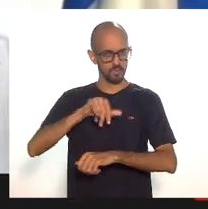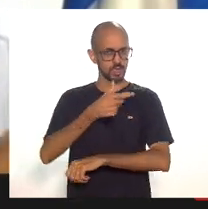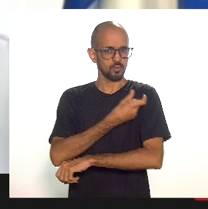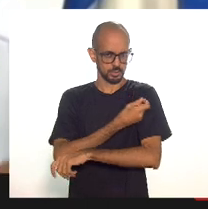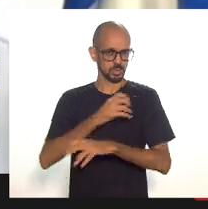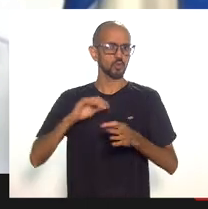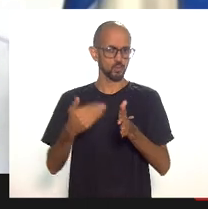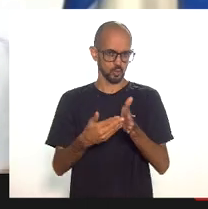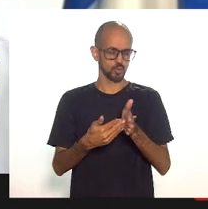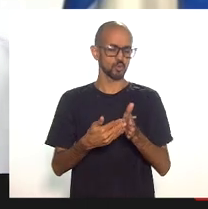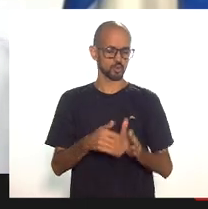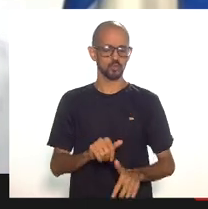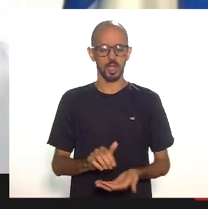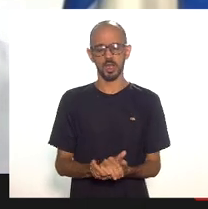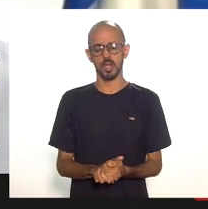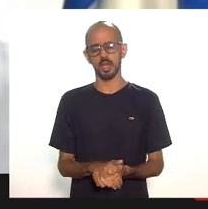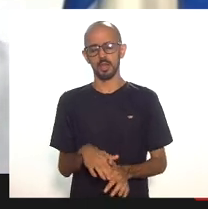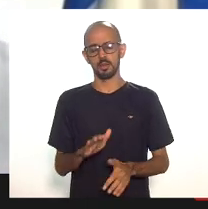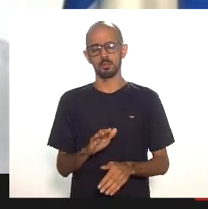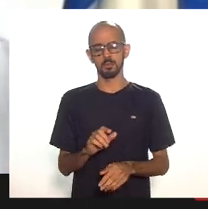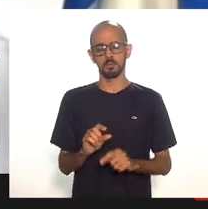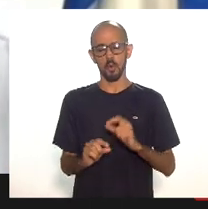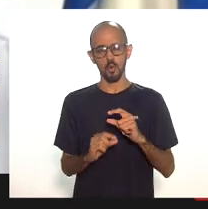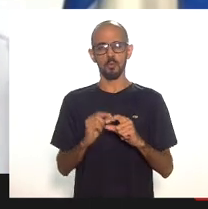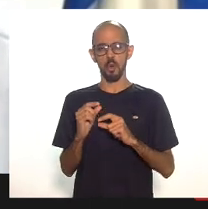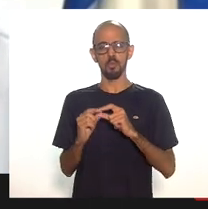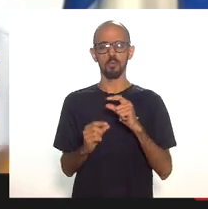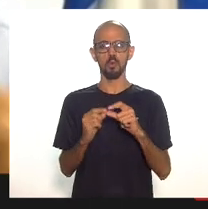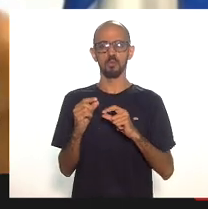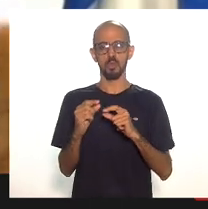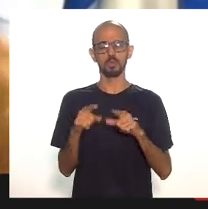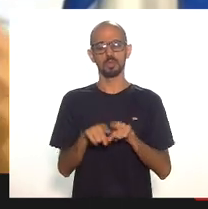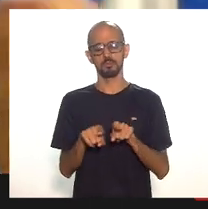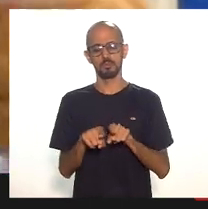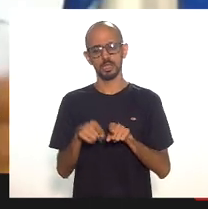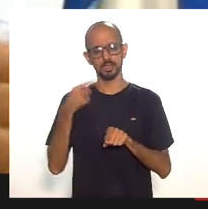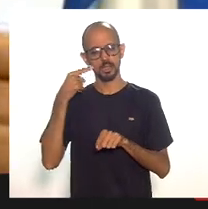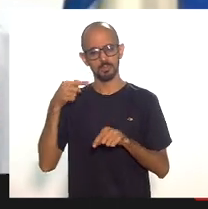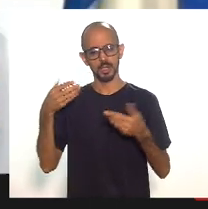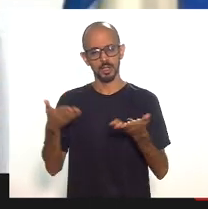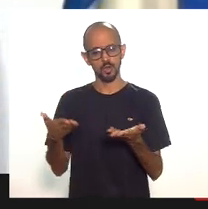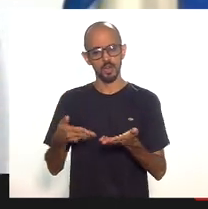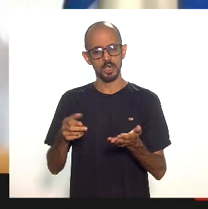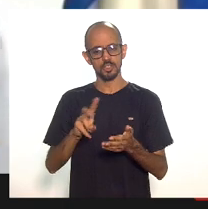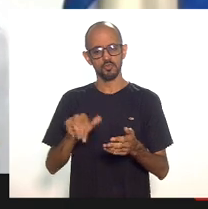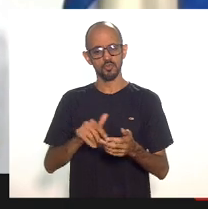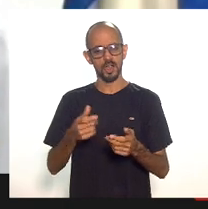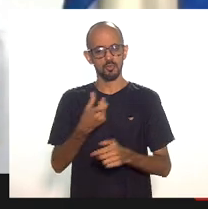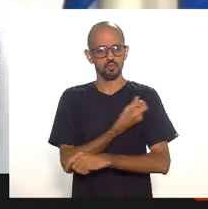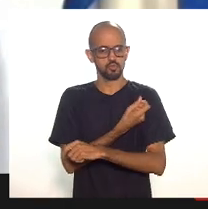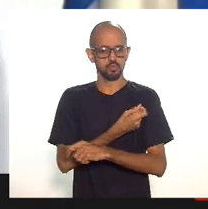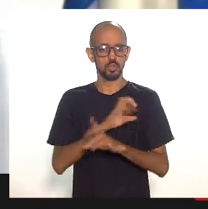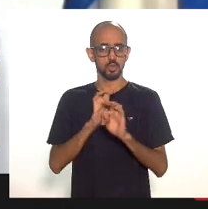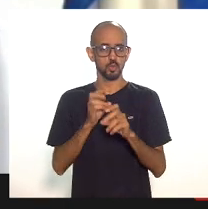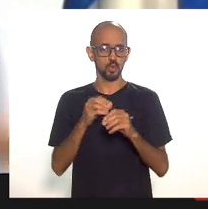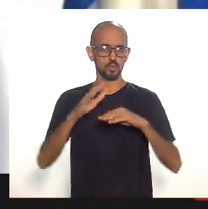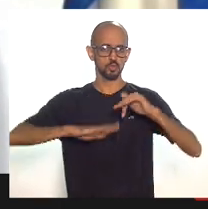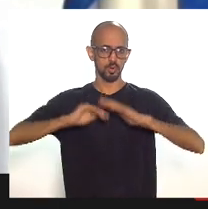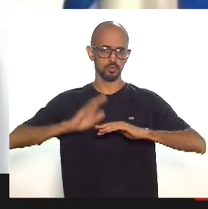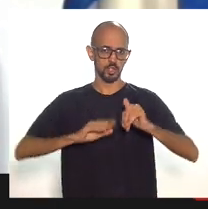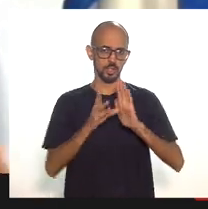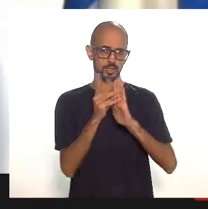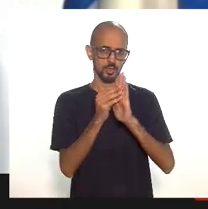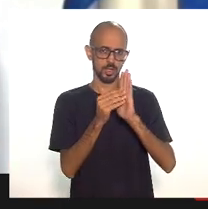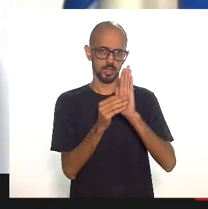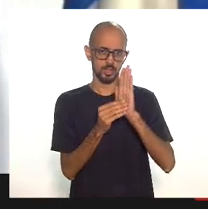Aos poucos, aí, agora a gente, ao longo dessa semana, a gente encerra a vacinação de todos os profissionais que estão cadastrados no